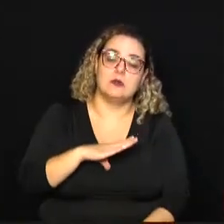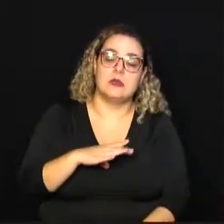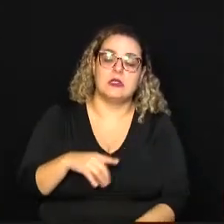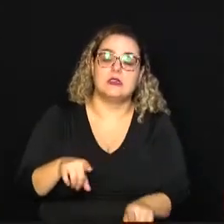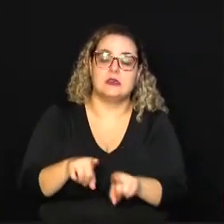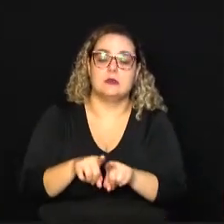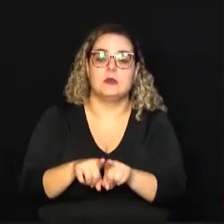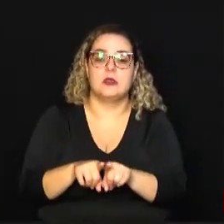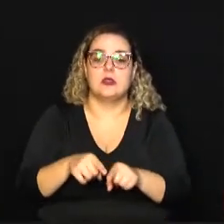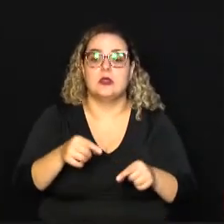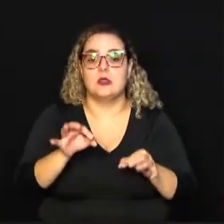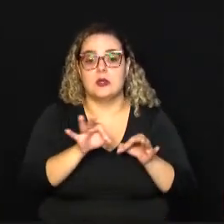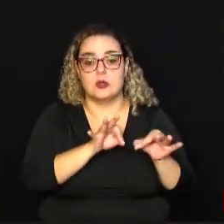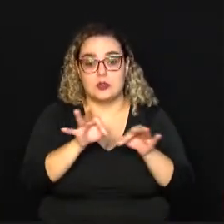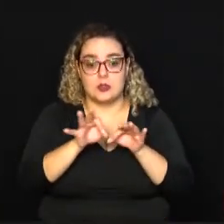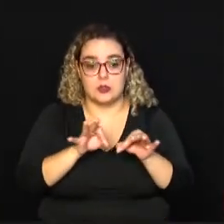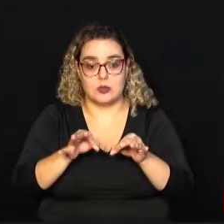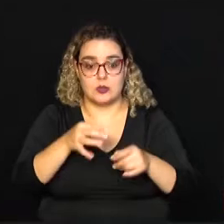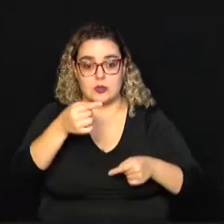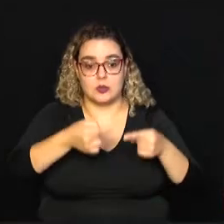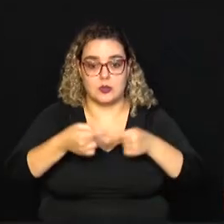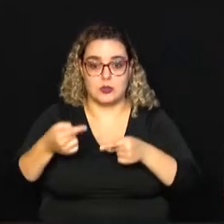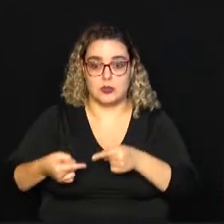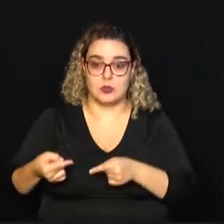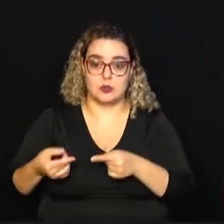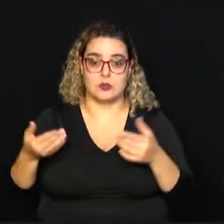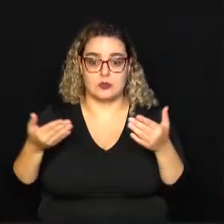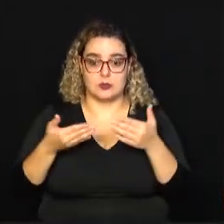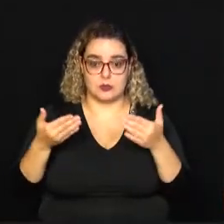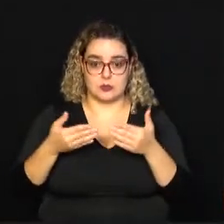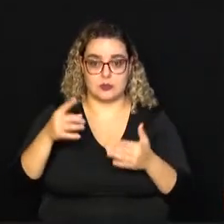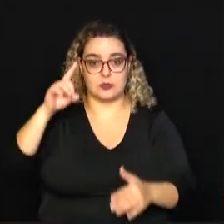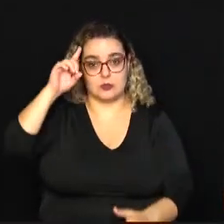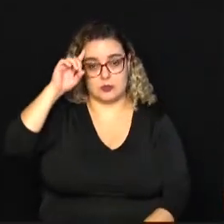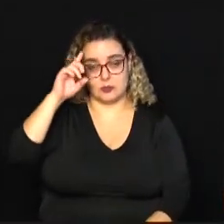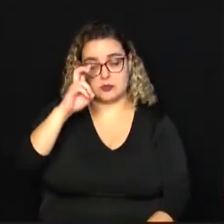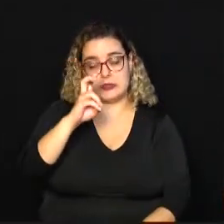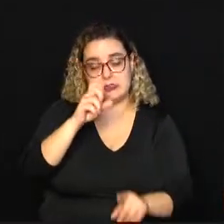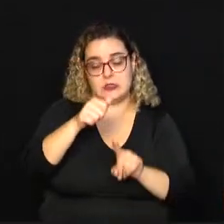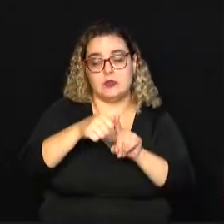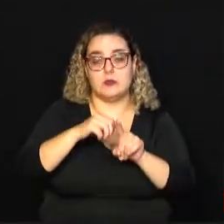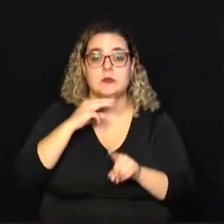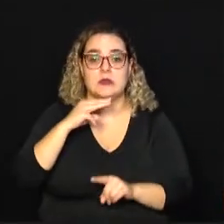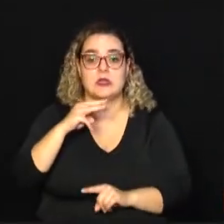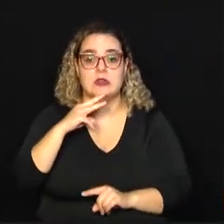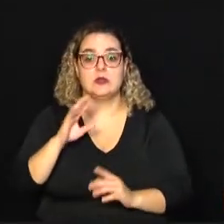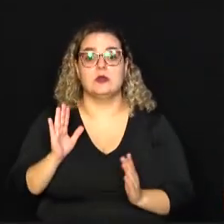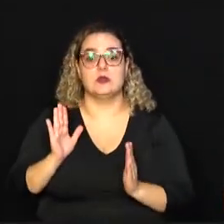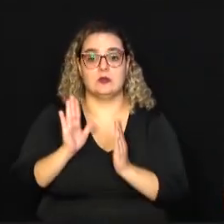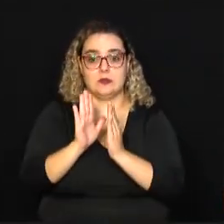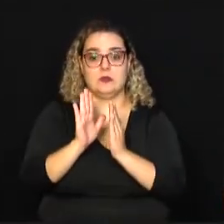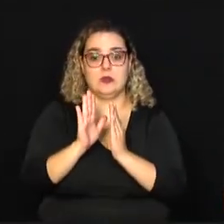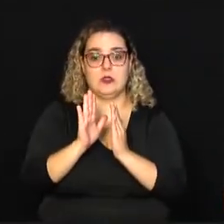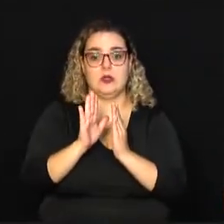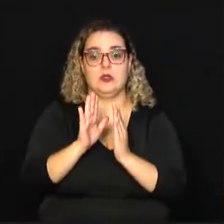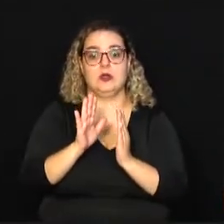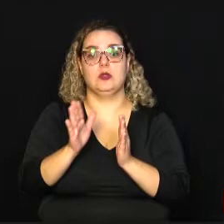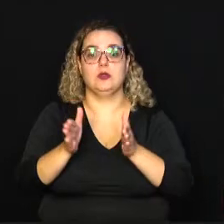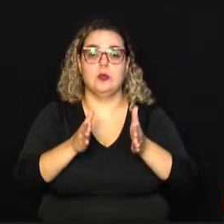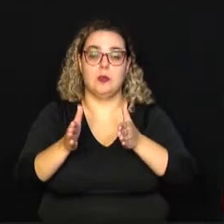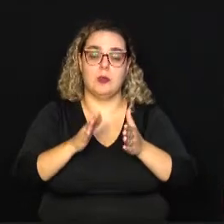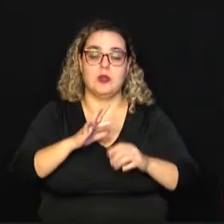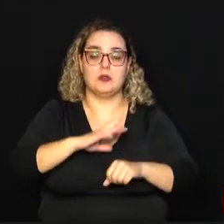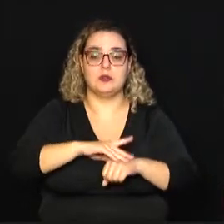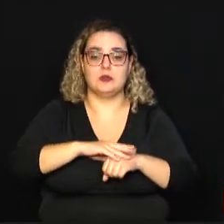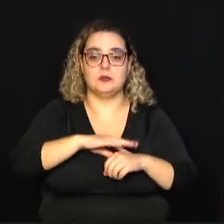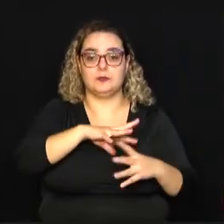desse debate público. O debate público de hoje, dia 5 de março, tem um tema enfrentamento à pandemia,